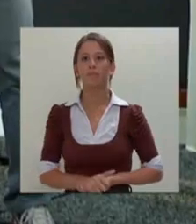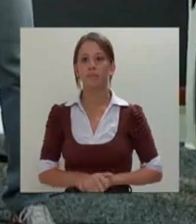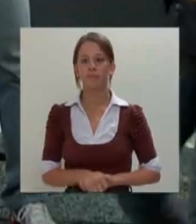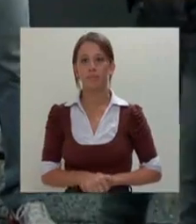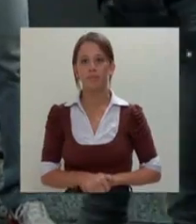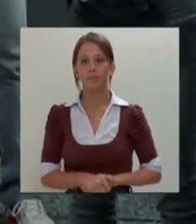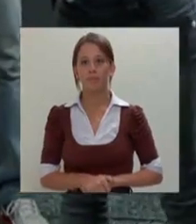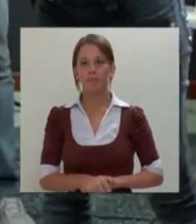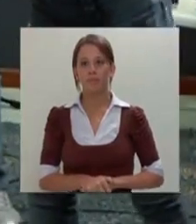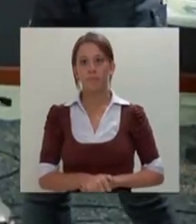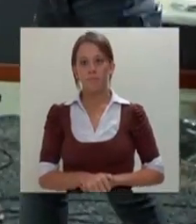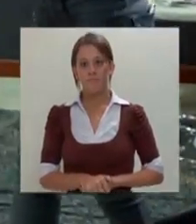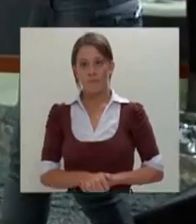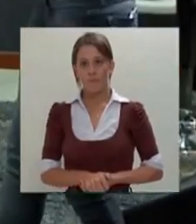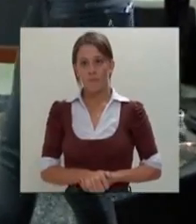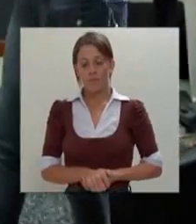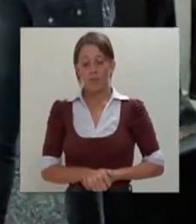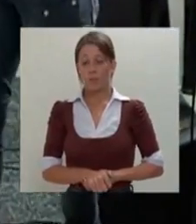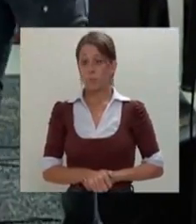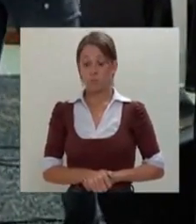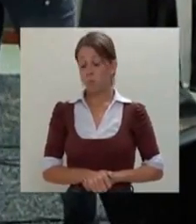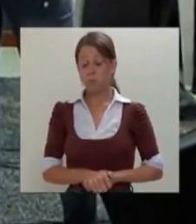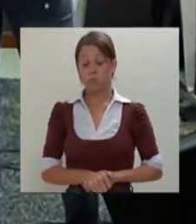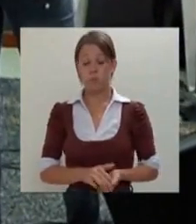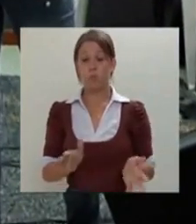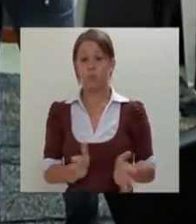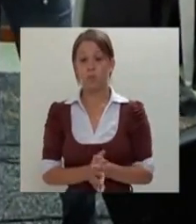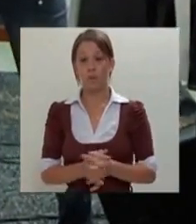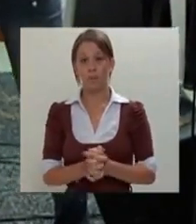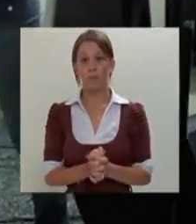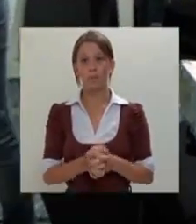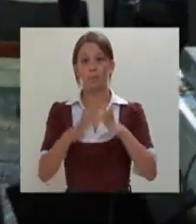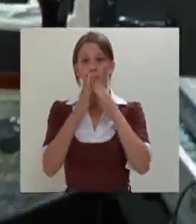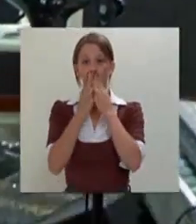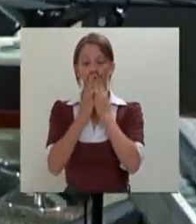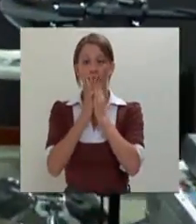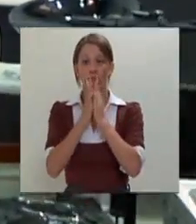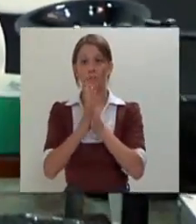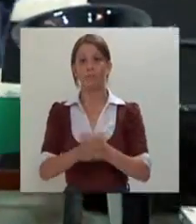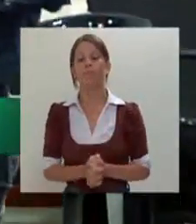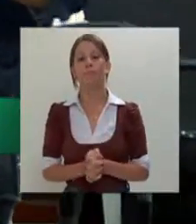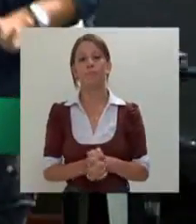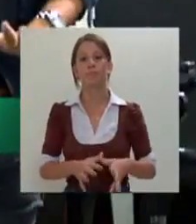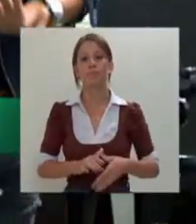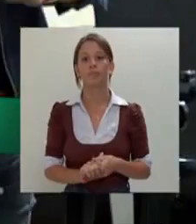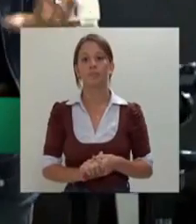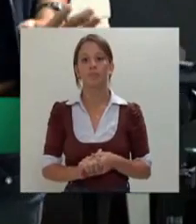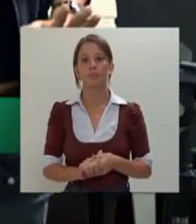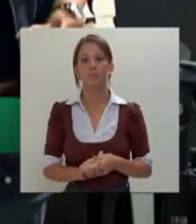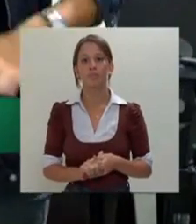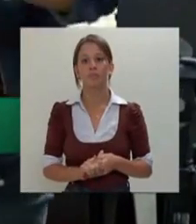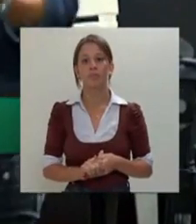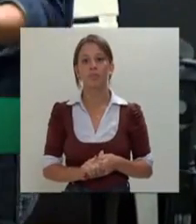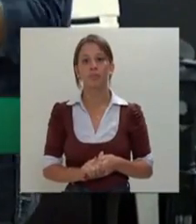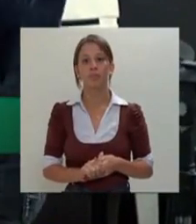Opa! Para tudo, para tudo, para tudo. Para tudo, que tocar que nada, isso aqui ainda é um programa